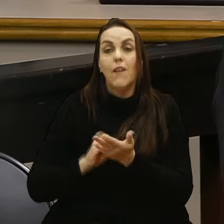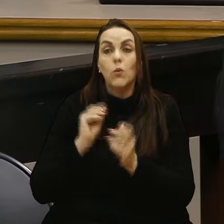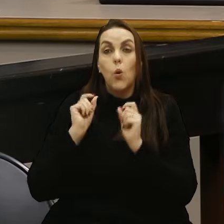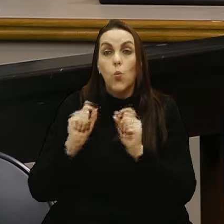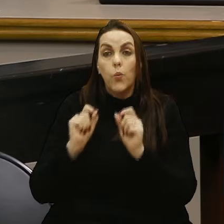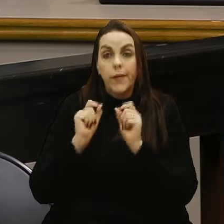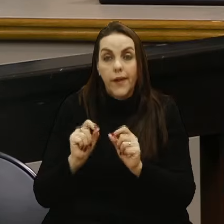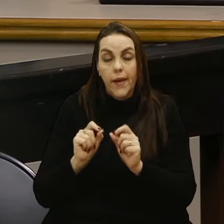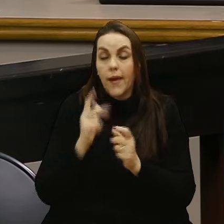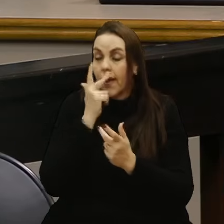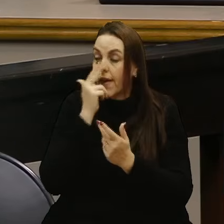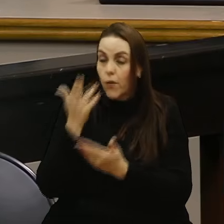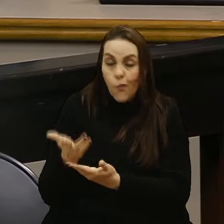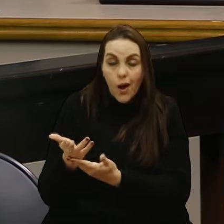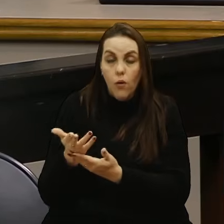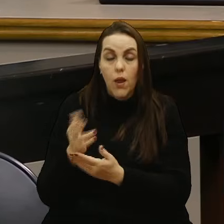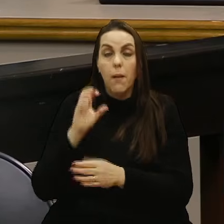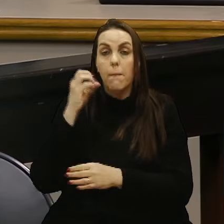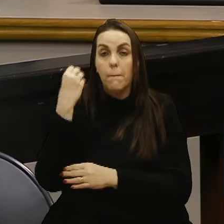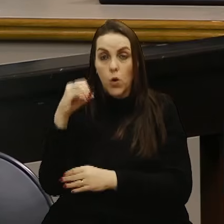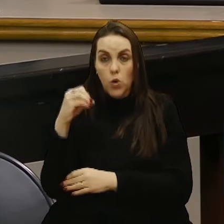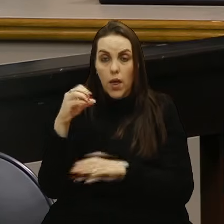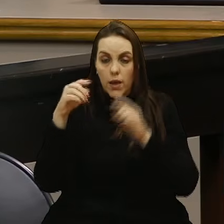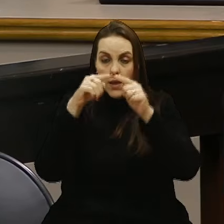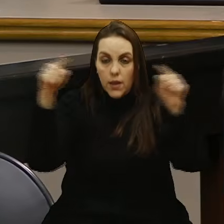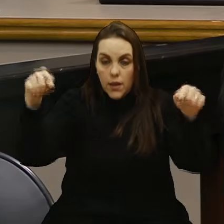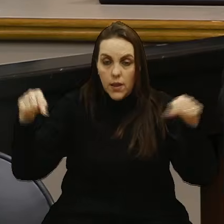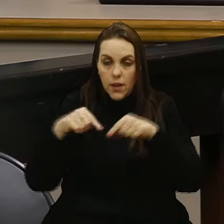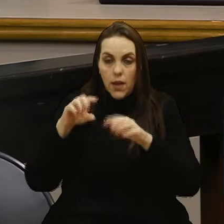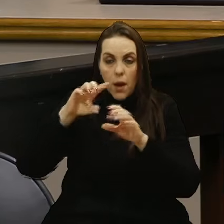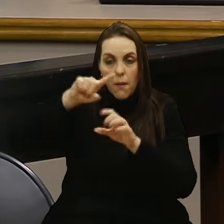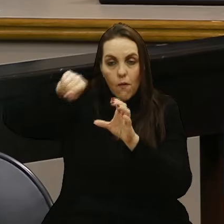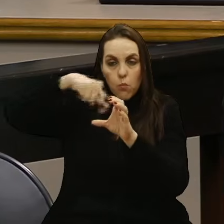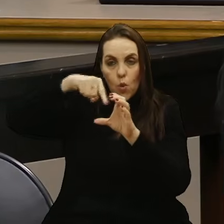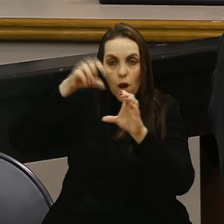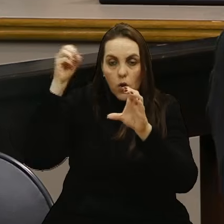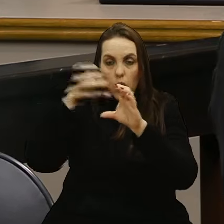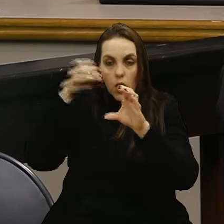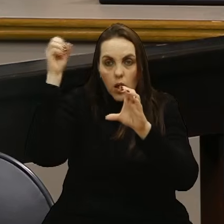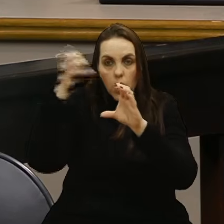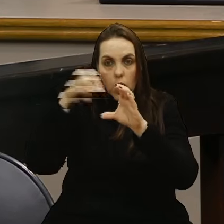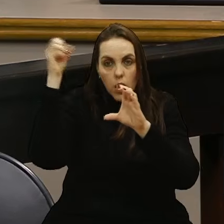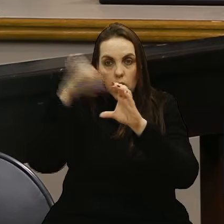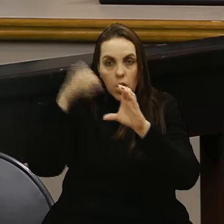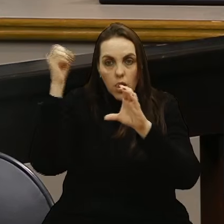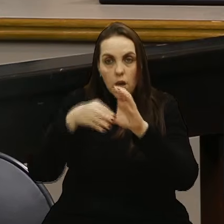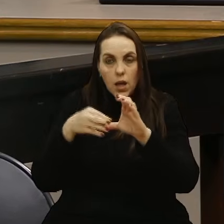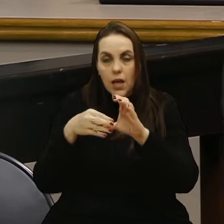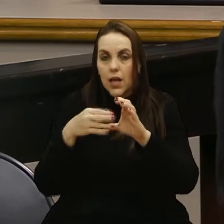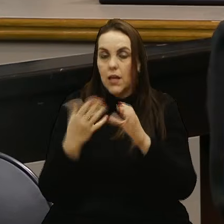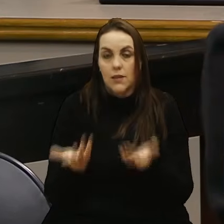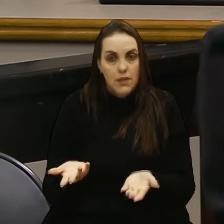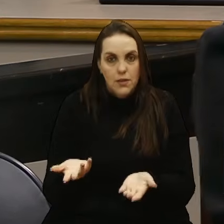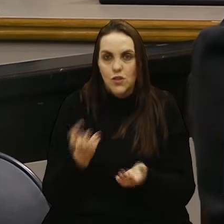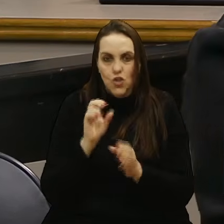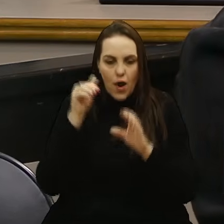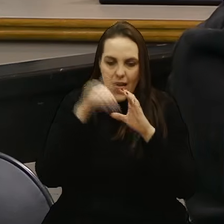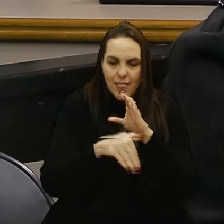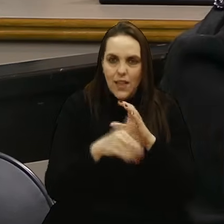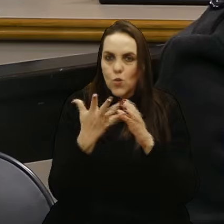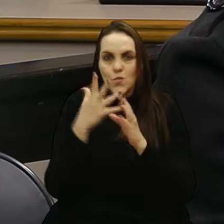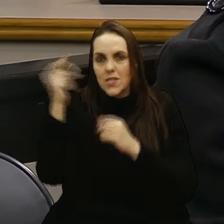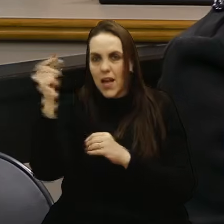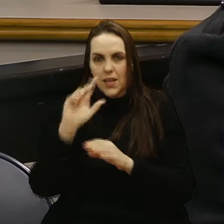Alegre agora, onde só tem um furinho lá, que só entra e não sai nada. E o que falta também para a gente ter esse mesmo mecanismo que já tem empresas aqui que